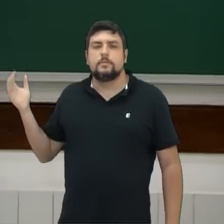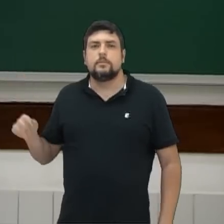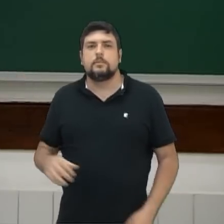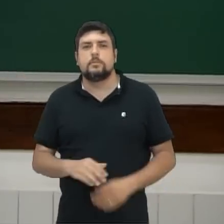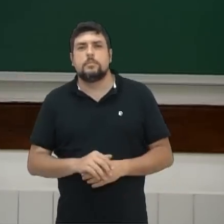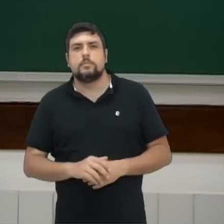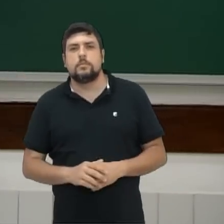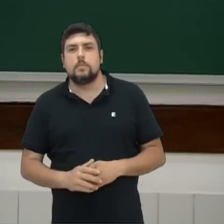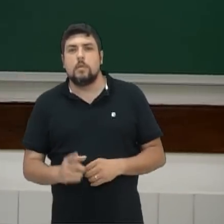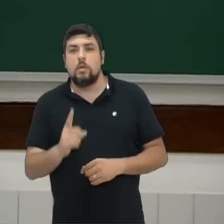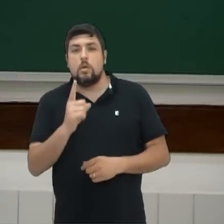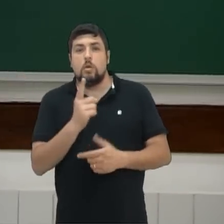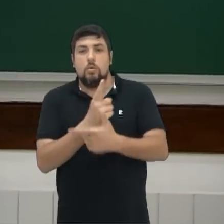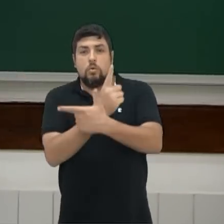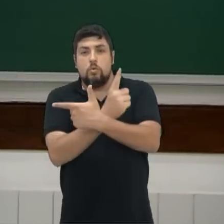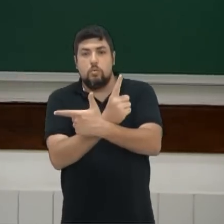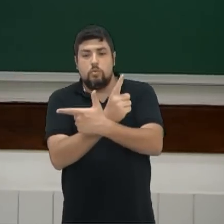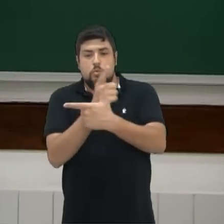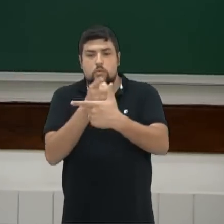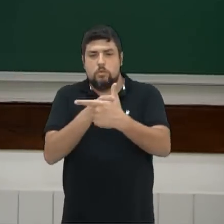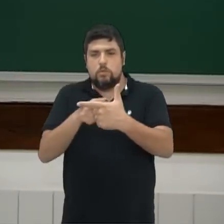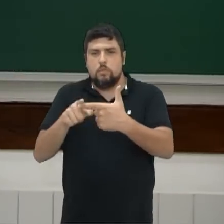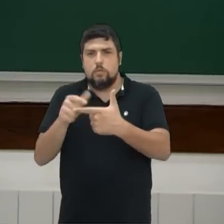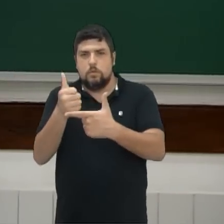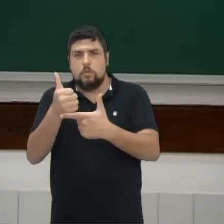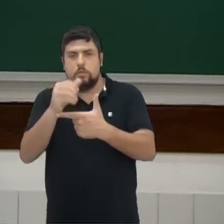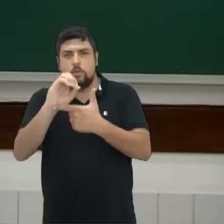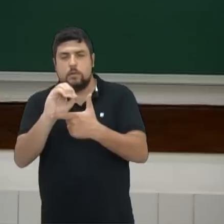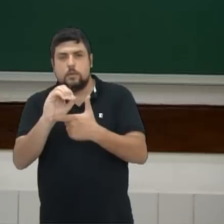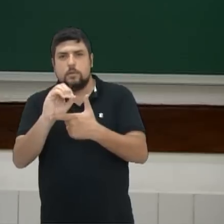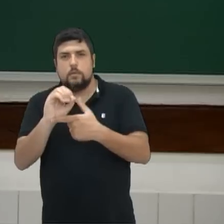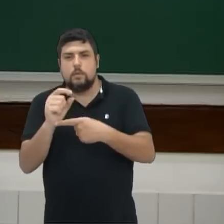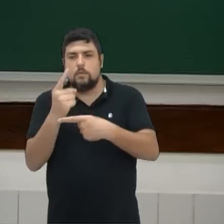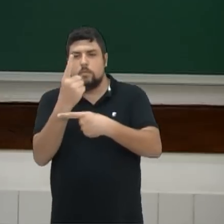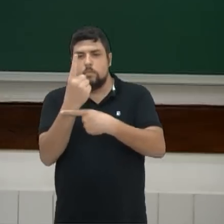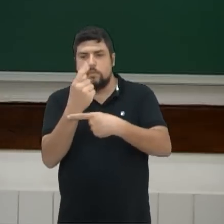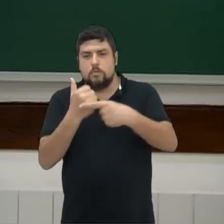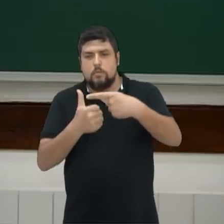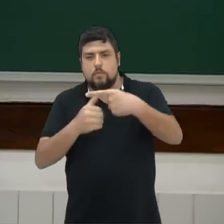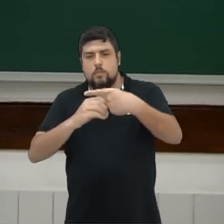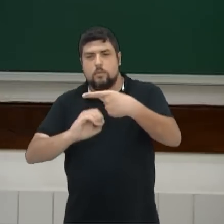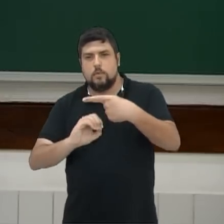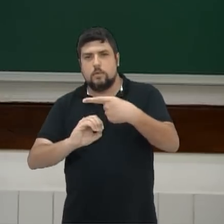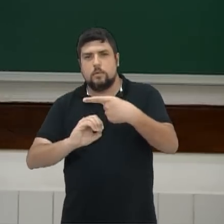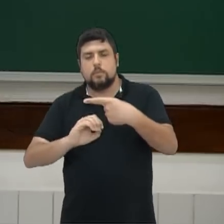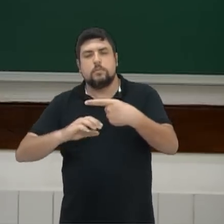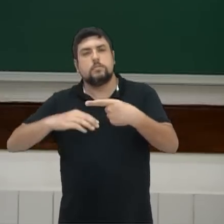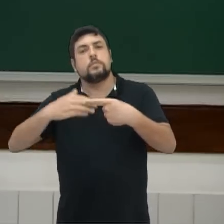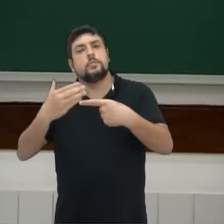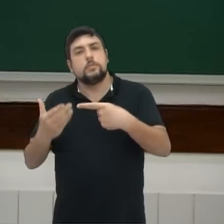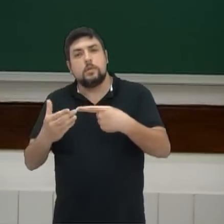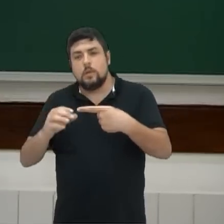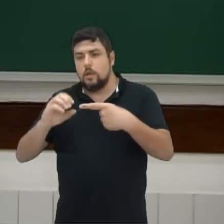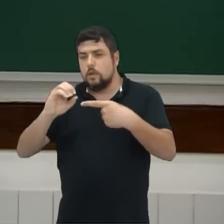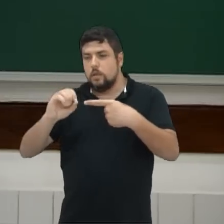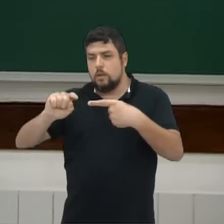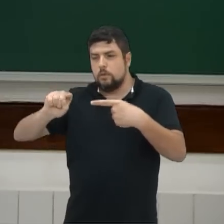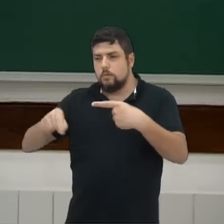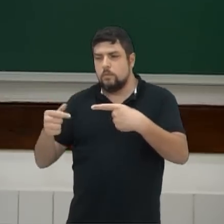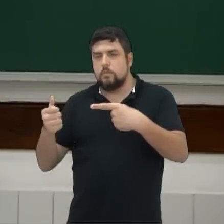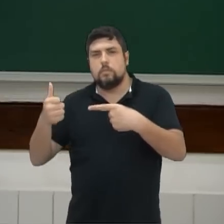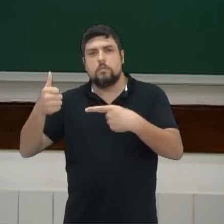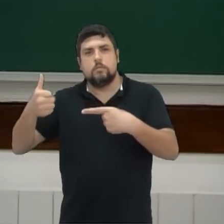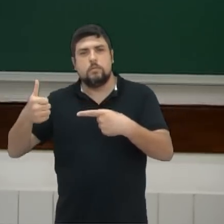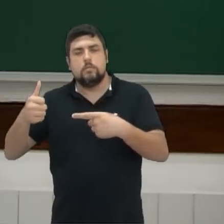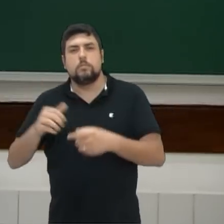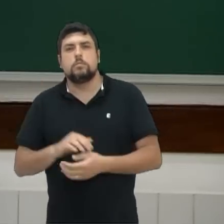1, dividiu por 10. Então a gente pega a vírgula e corre ela para a esquerda da nossa unidade. Ficando